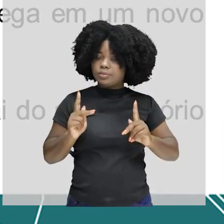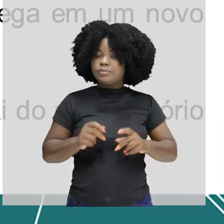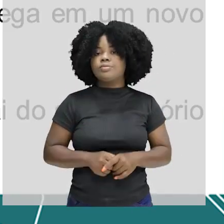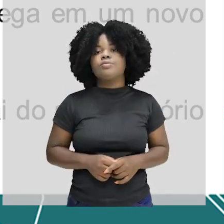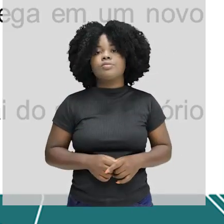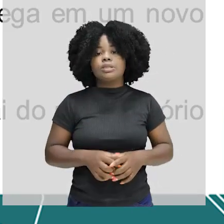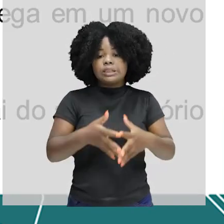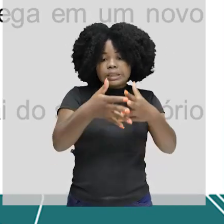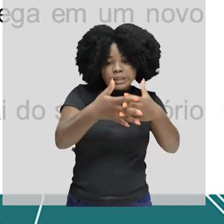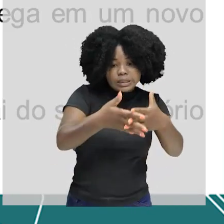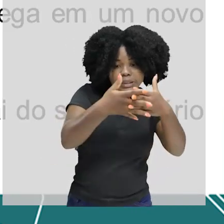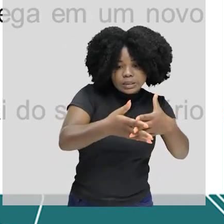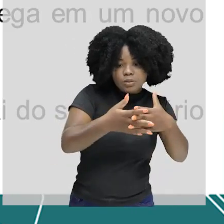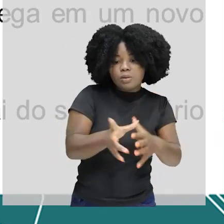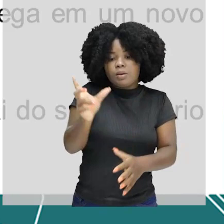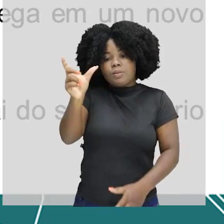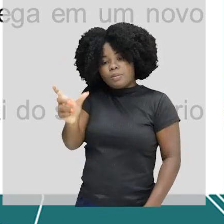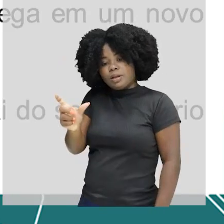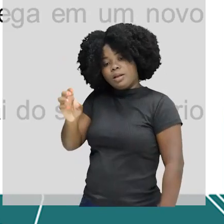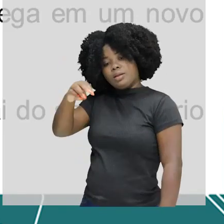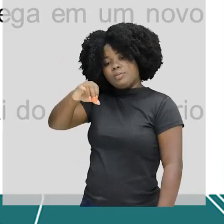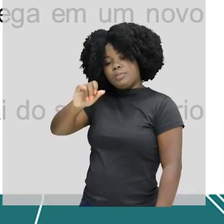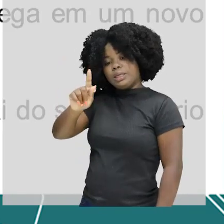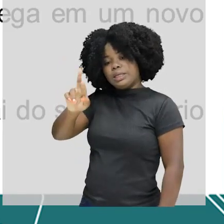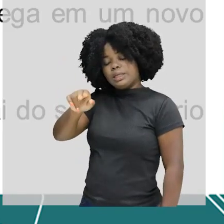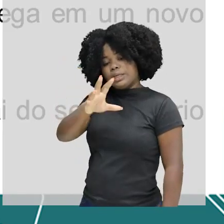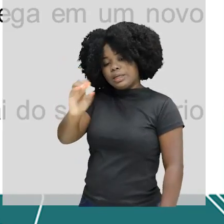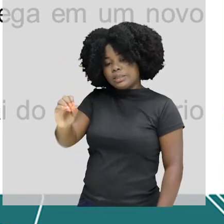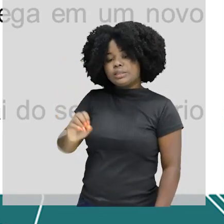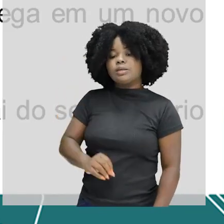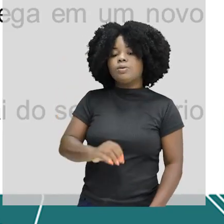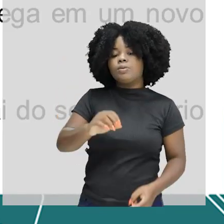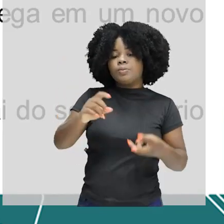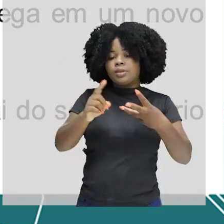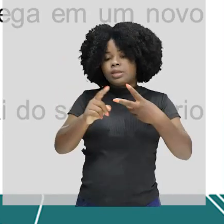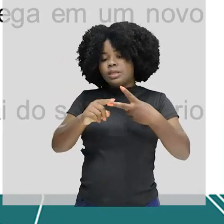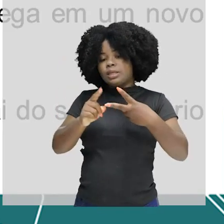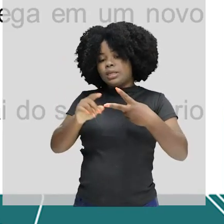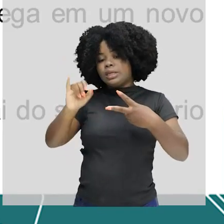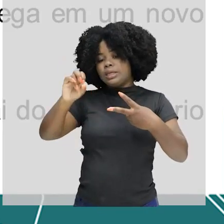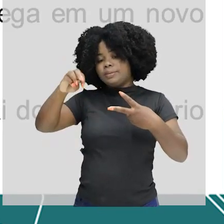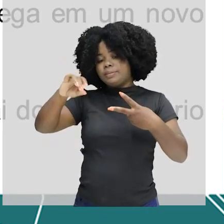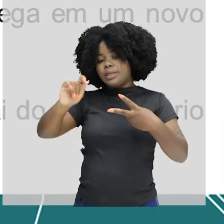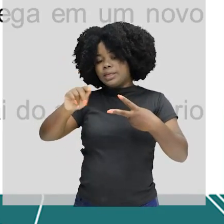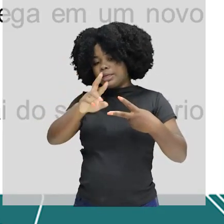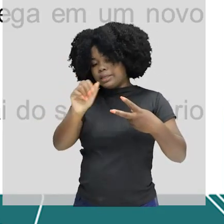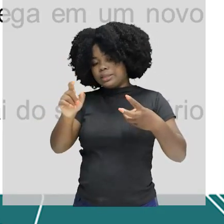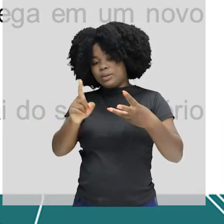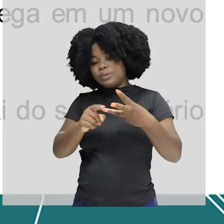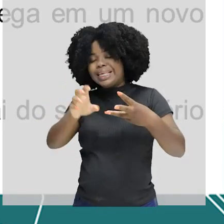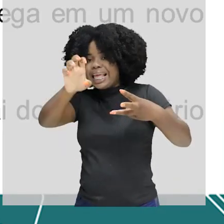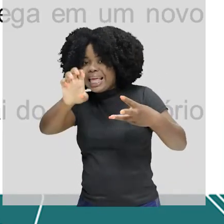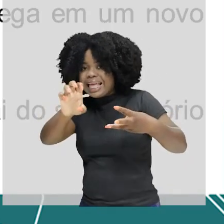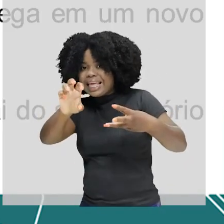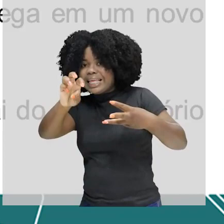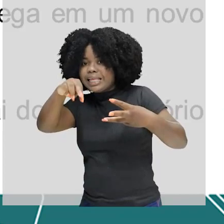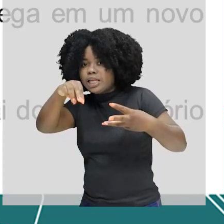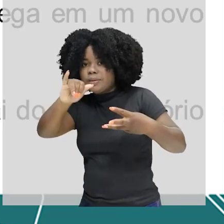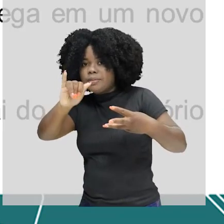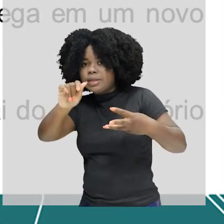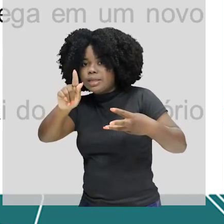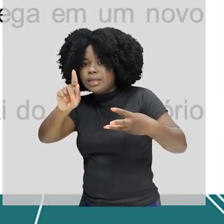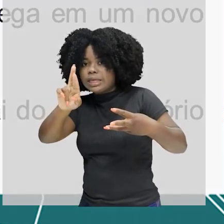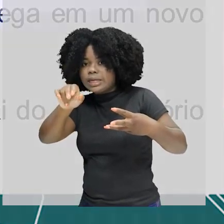Não confunda migração, imigração e emigração. Embora sejam termos ali muito